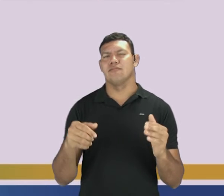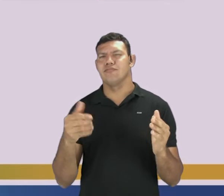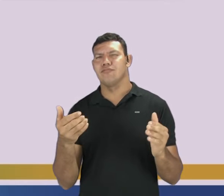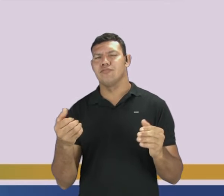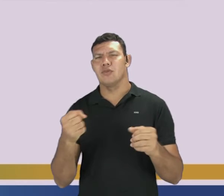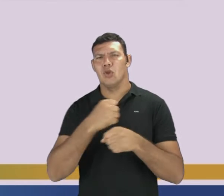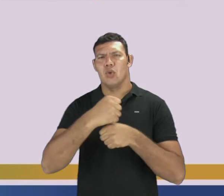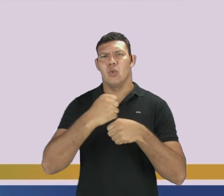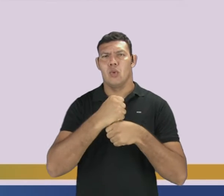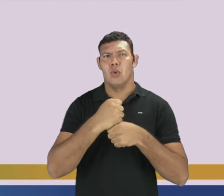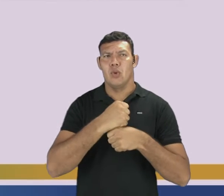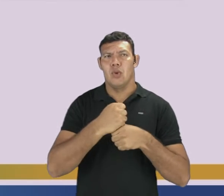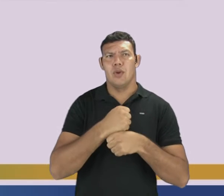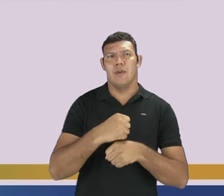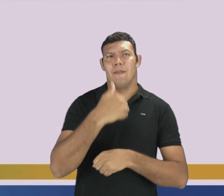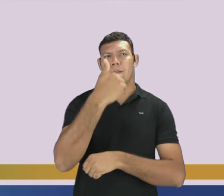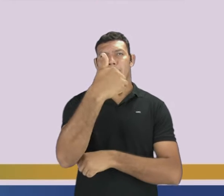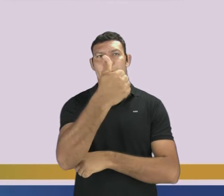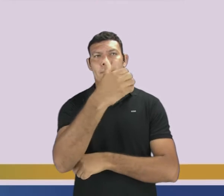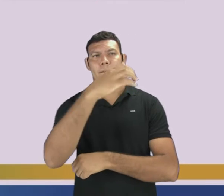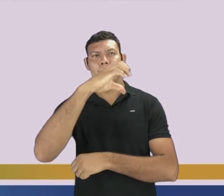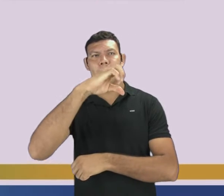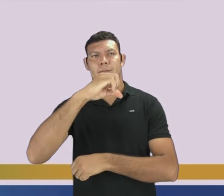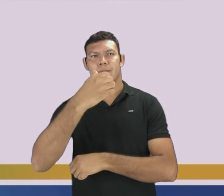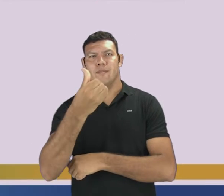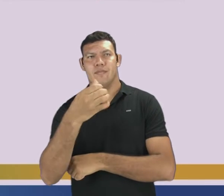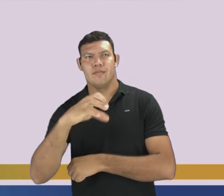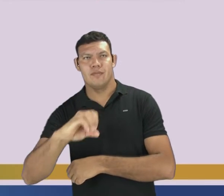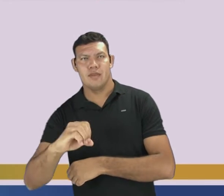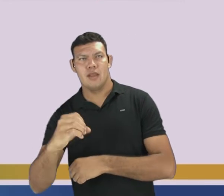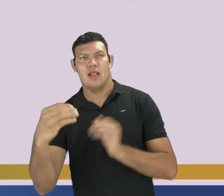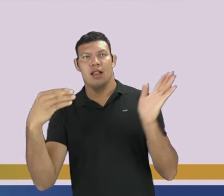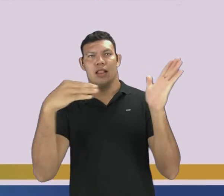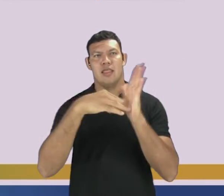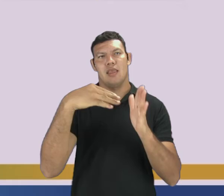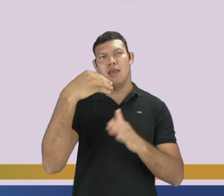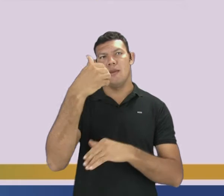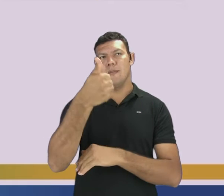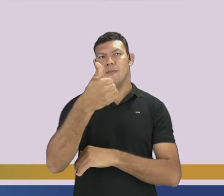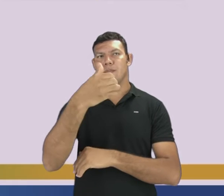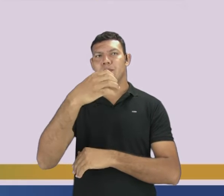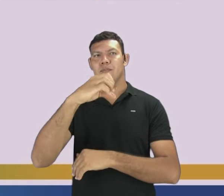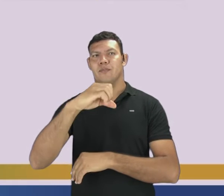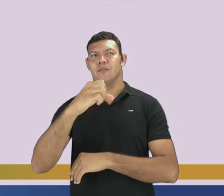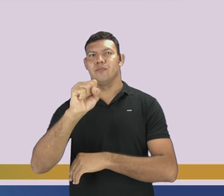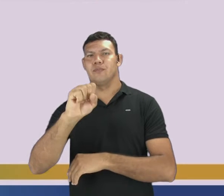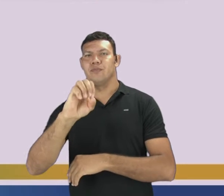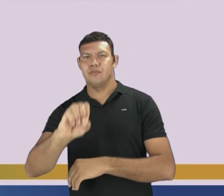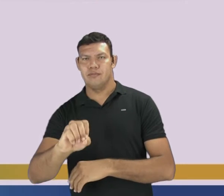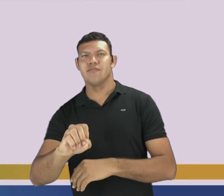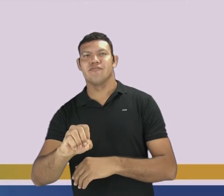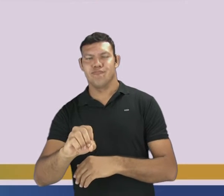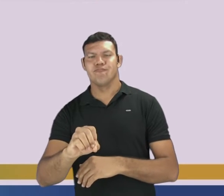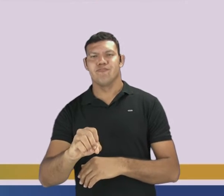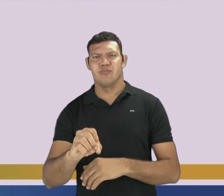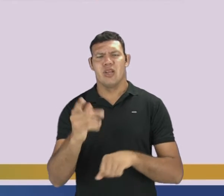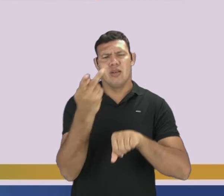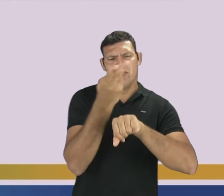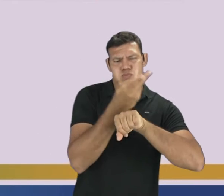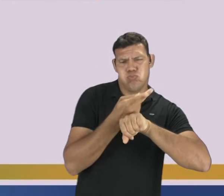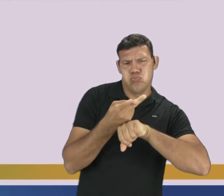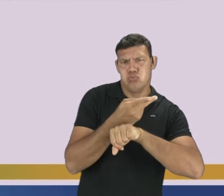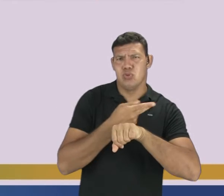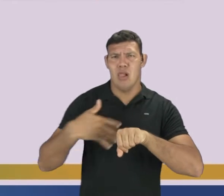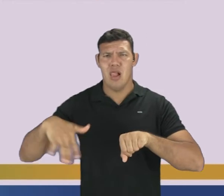observar que o fluxo ele vai mudando, né? Então as pessoas vão se deslocando para regiões diferentes, que elas vão buscando áreas,